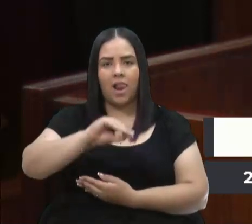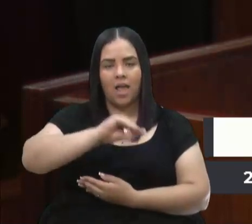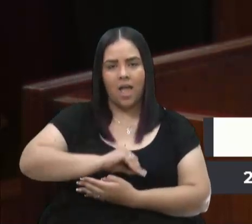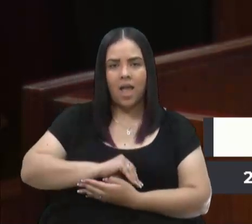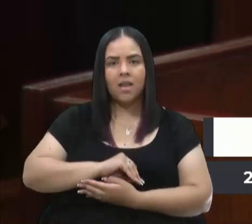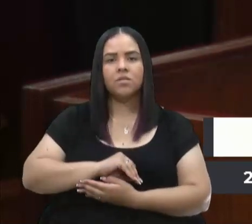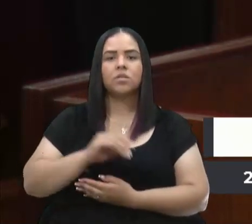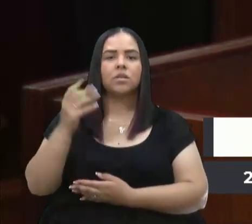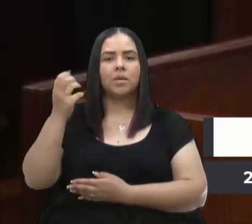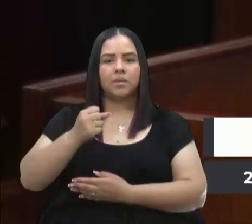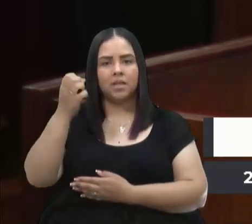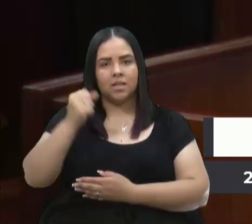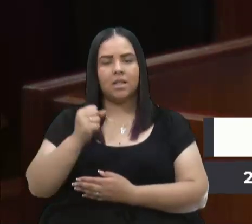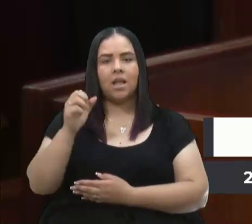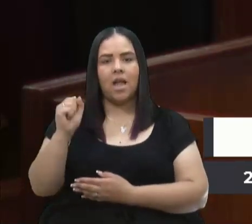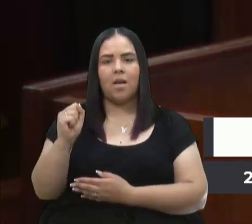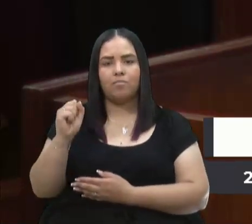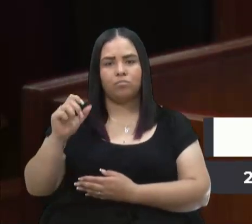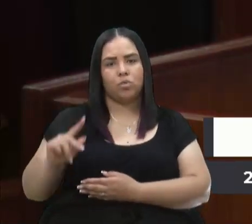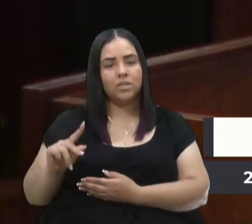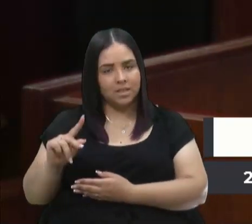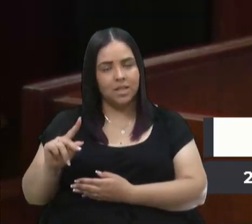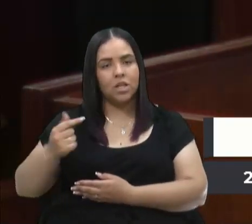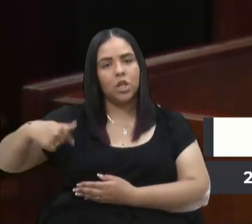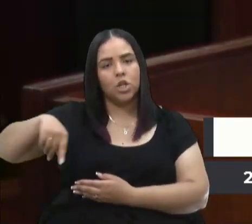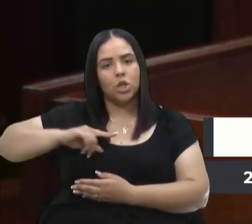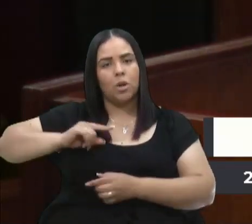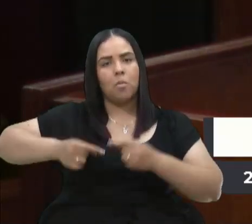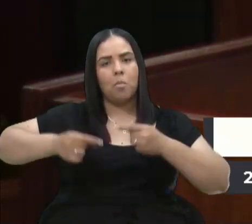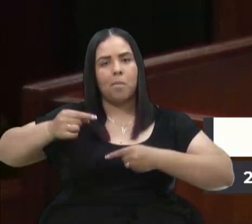das pensões, das aposentadorias, que tem se discutido